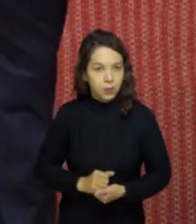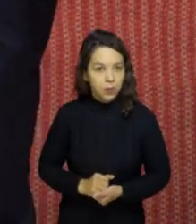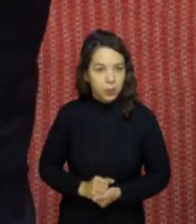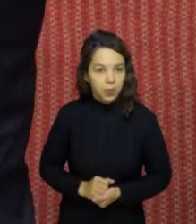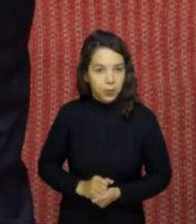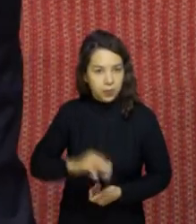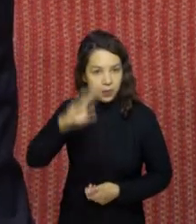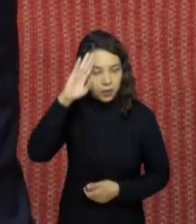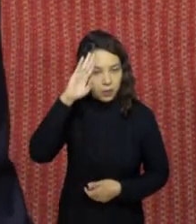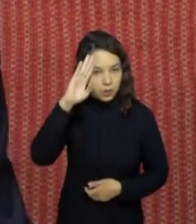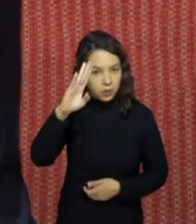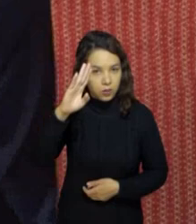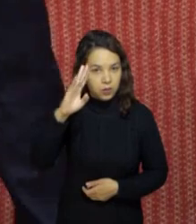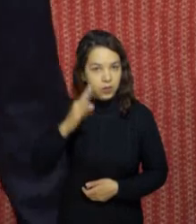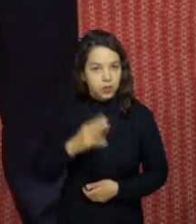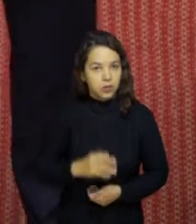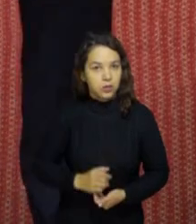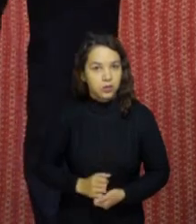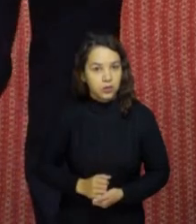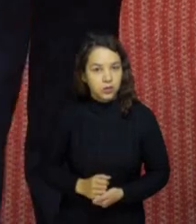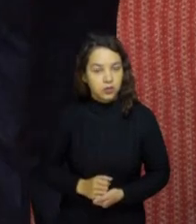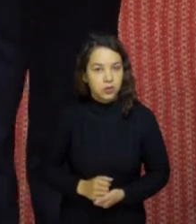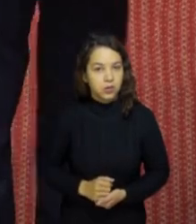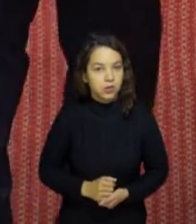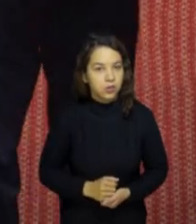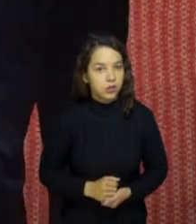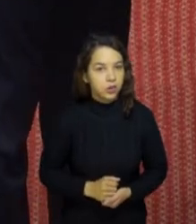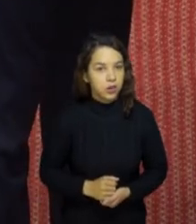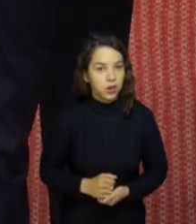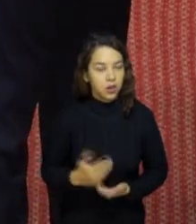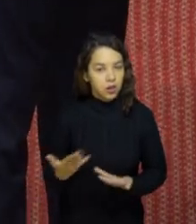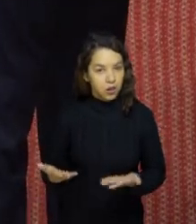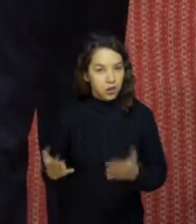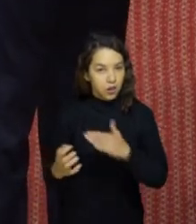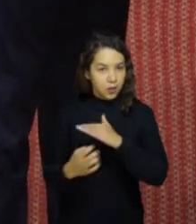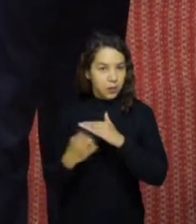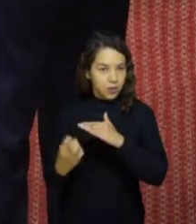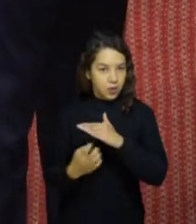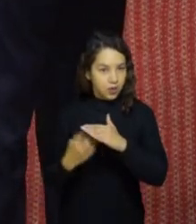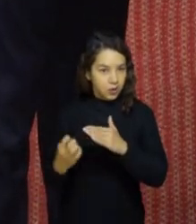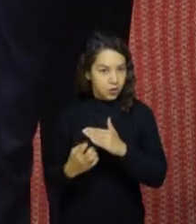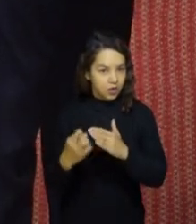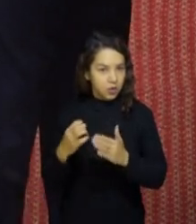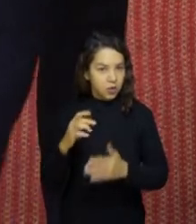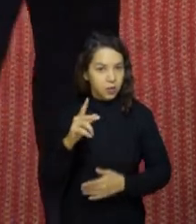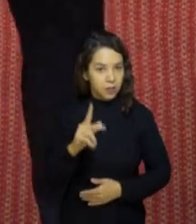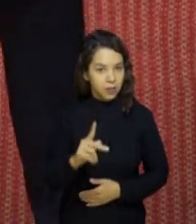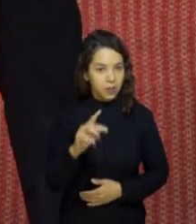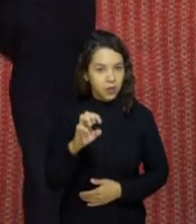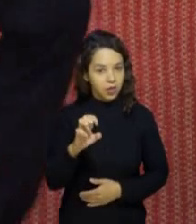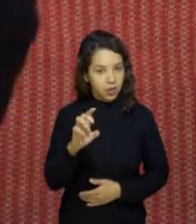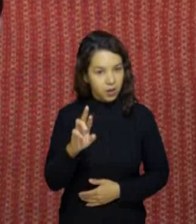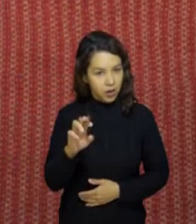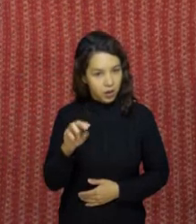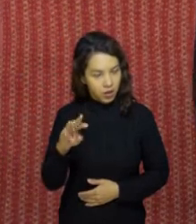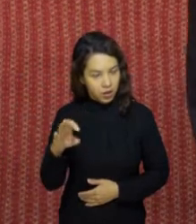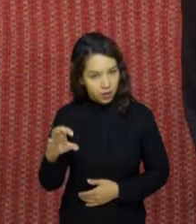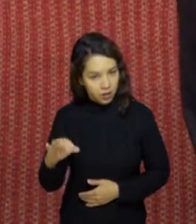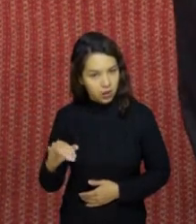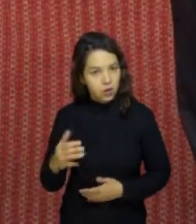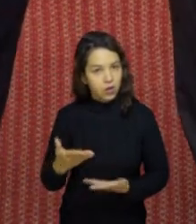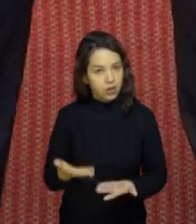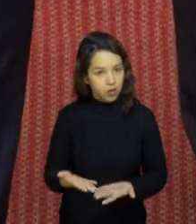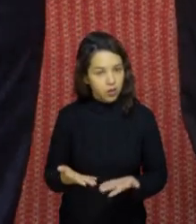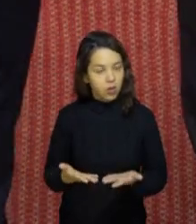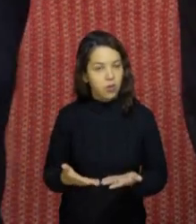principalmente meus colegas deputados, principalmente esse grande empresário Marcelo Petrelli. Em seu nome, Marcelo, cumprimento todos